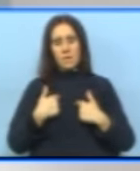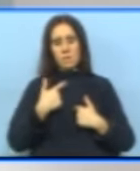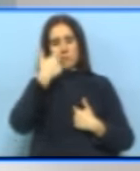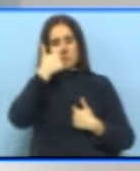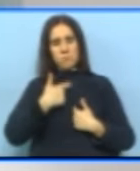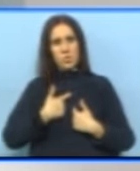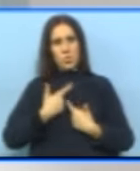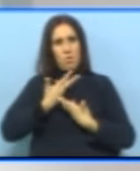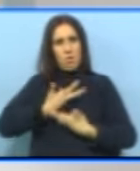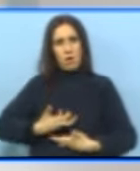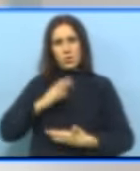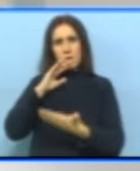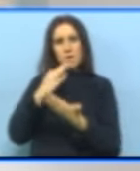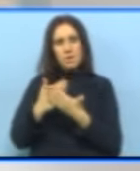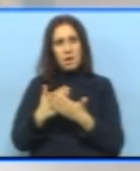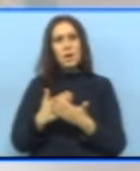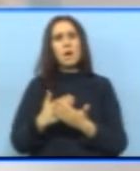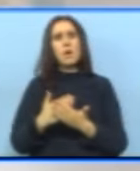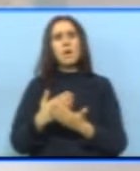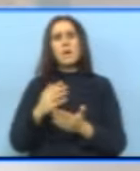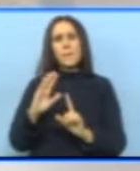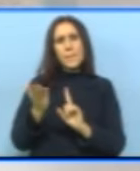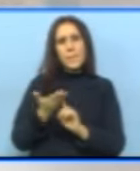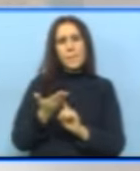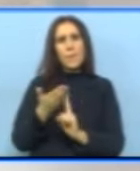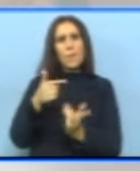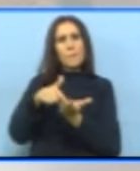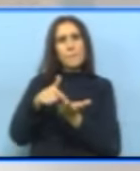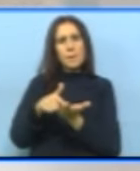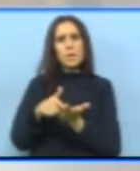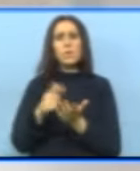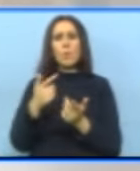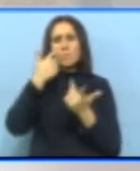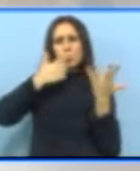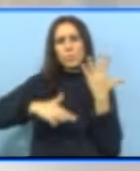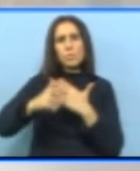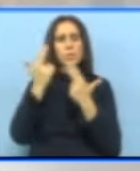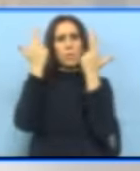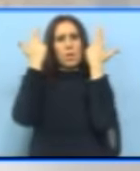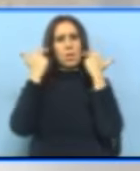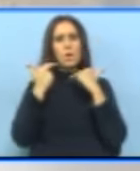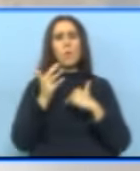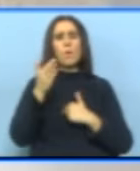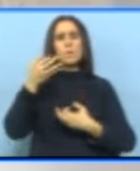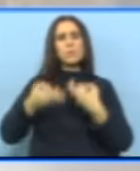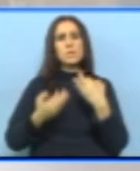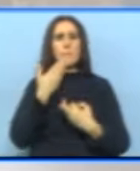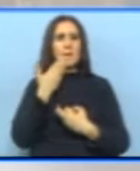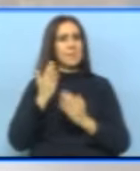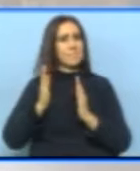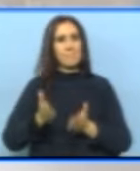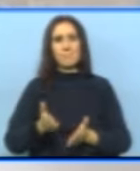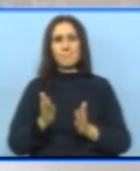uma pena, por um pagamento que faz, por uma humilhação pública, nem sequer por um pedido de justiça.